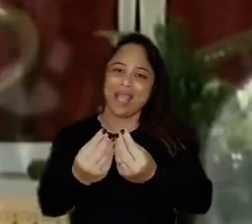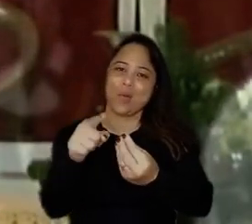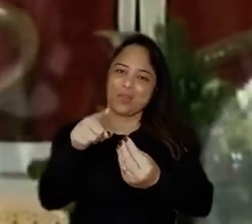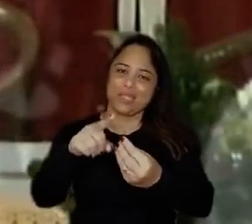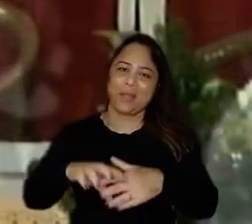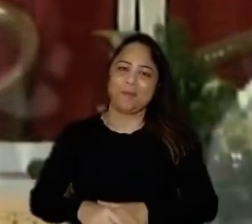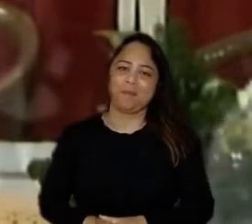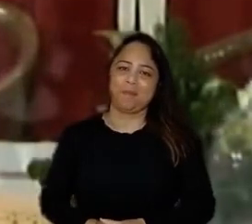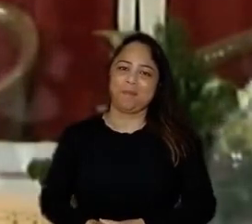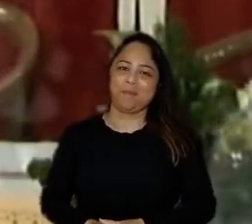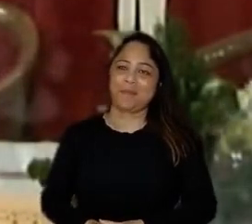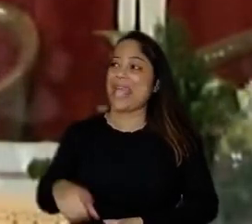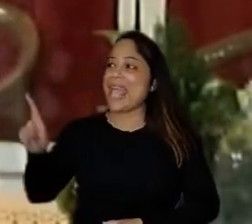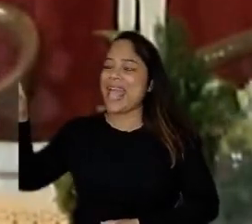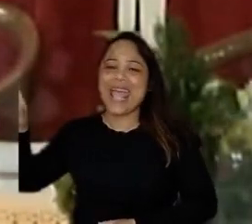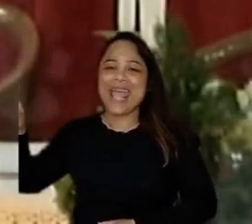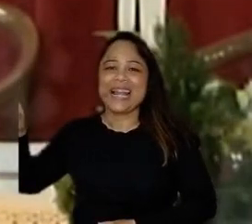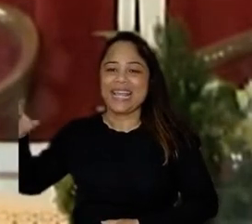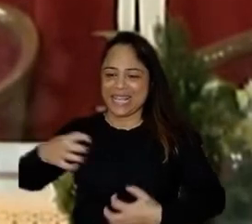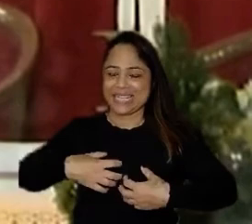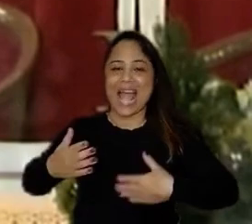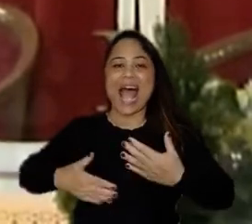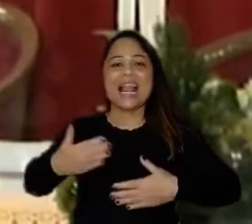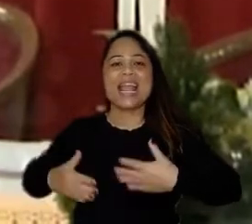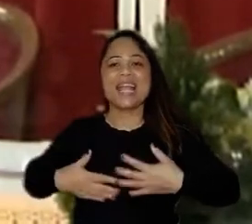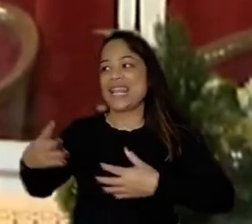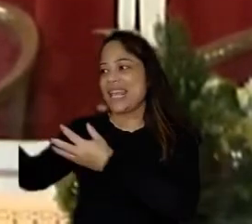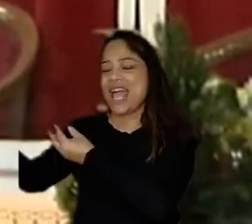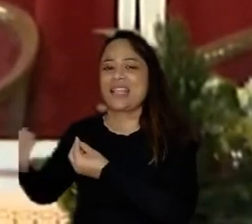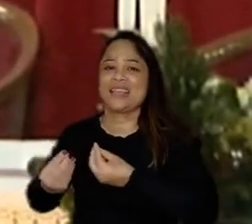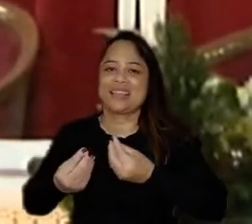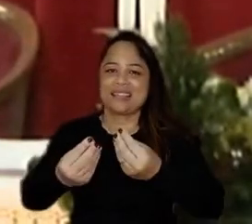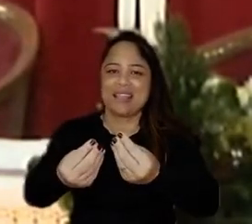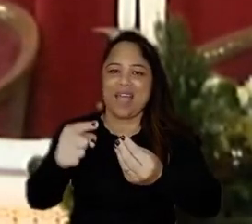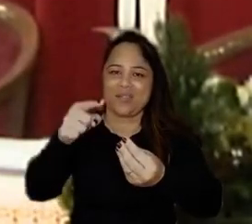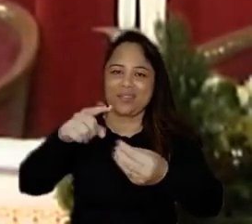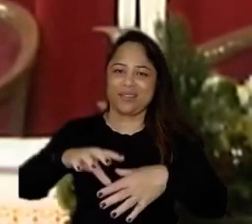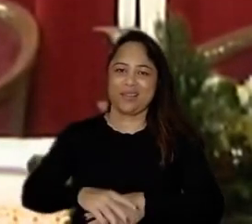E o Senhor tem alegria em dar acabamento na obra que Ele começou.